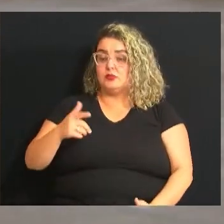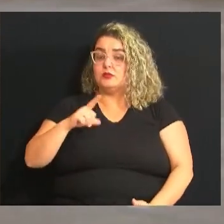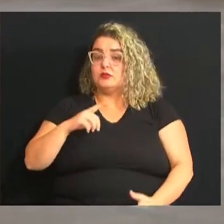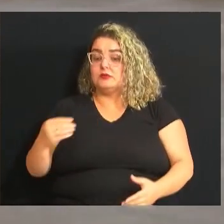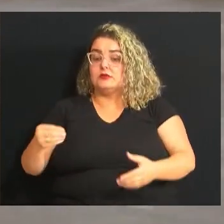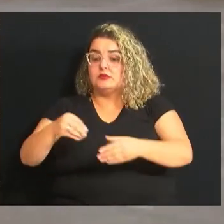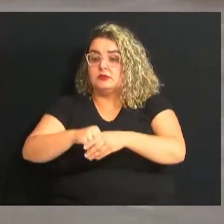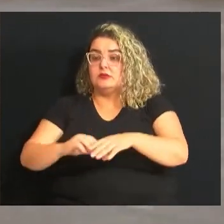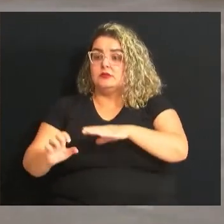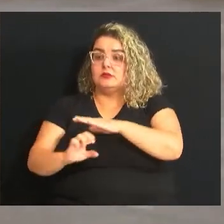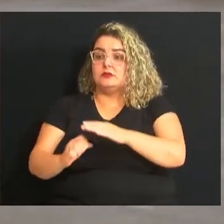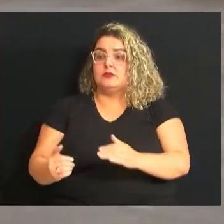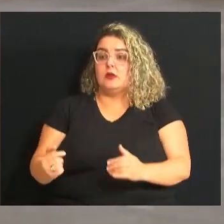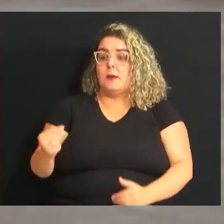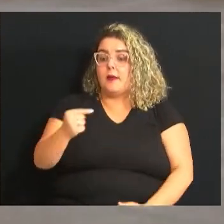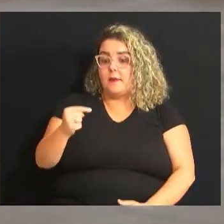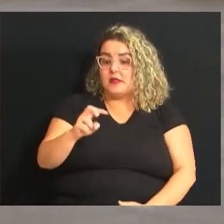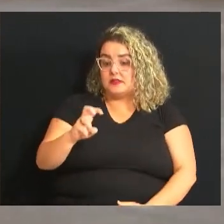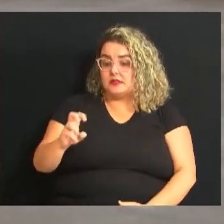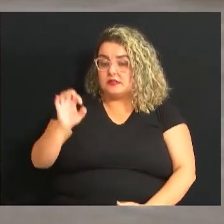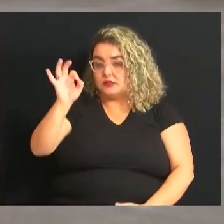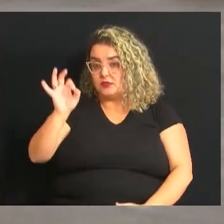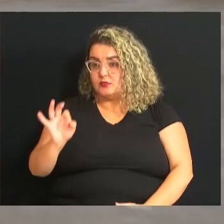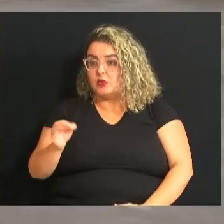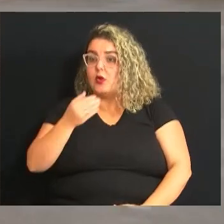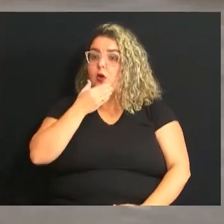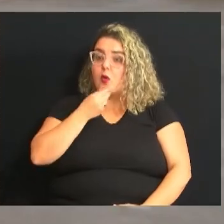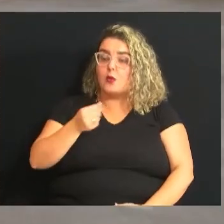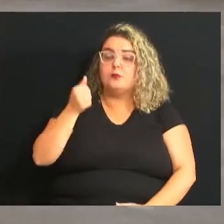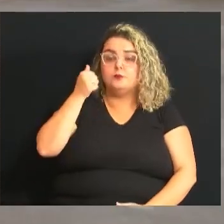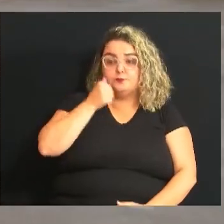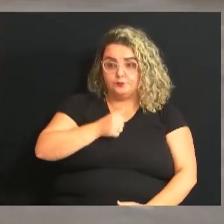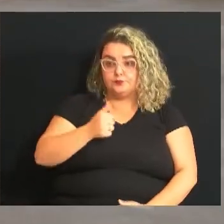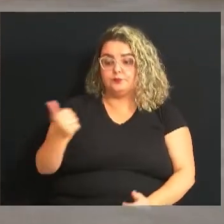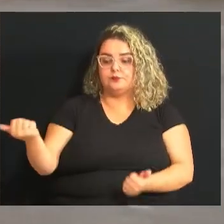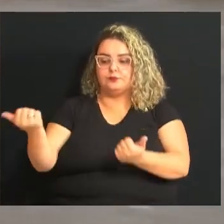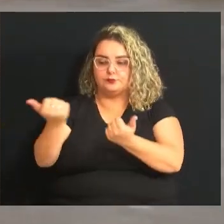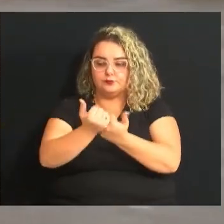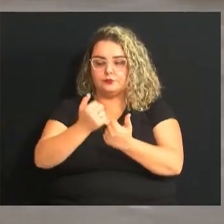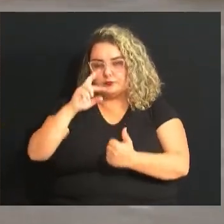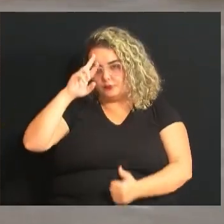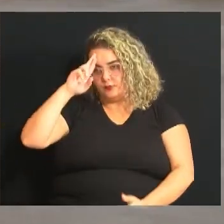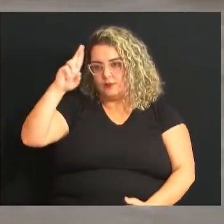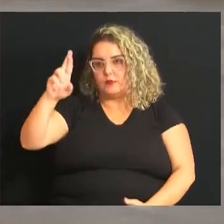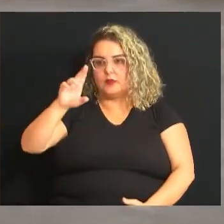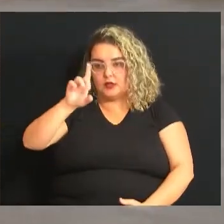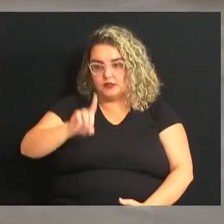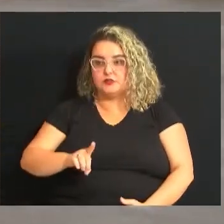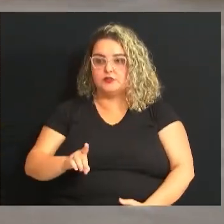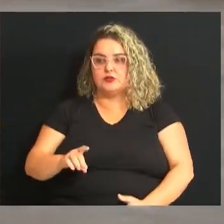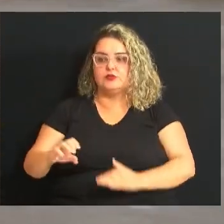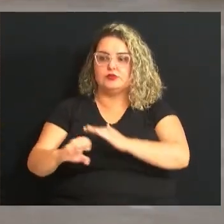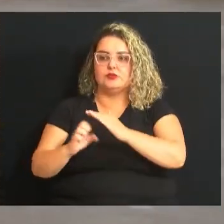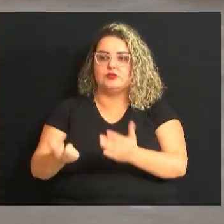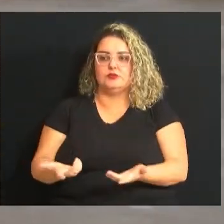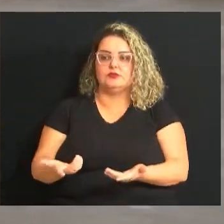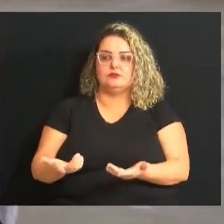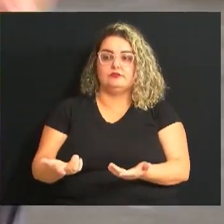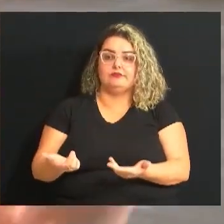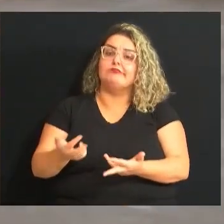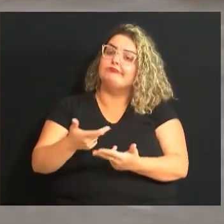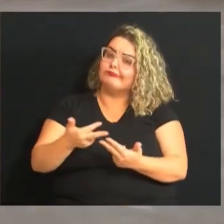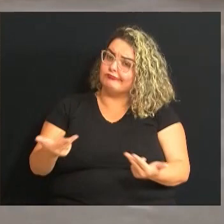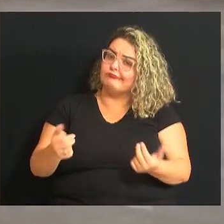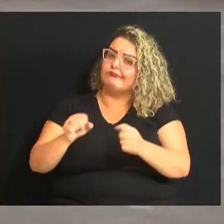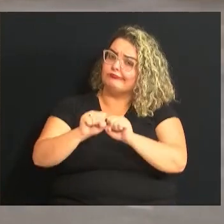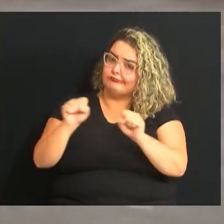temos nas empresas menos de 5% de homens e mulheres ocupando cargos de chefia, de direção nas empresas,